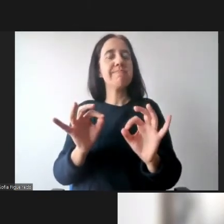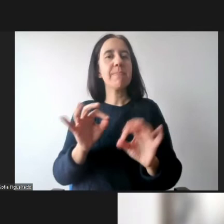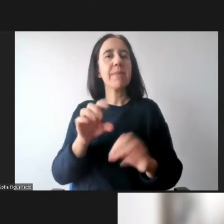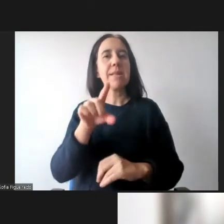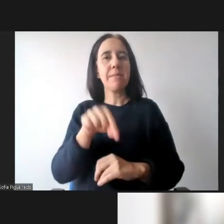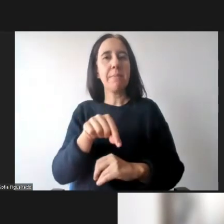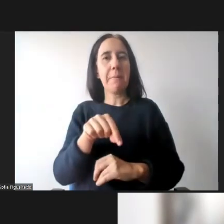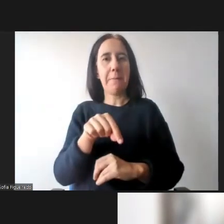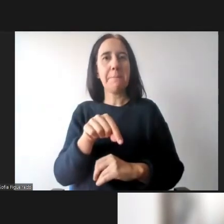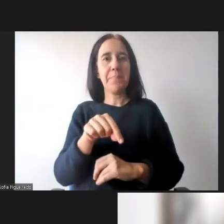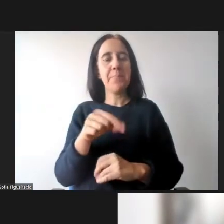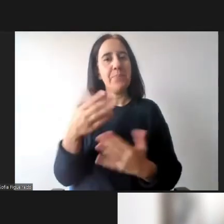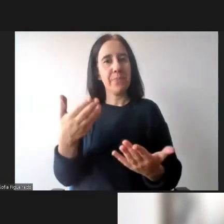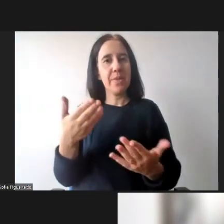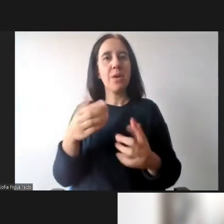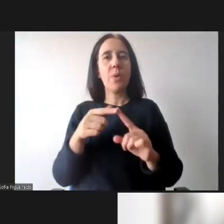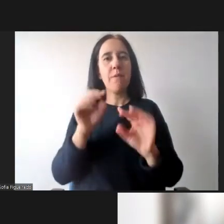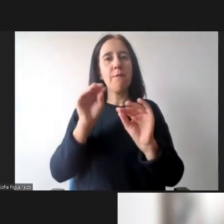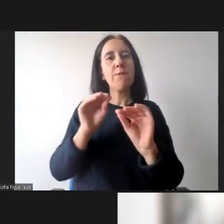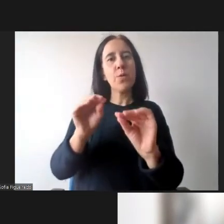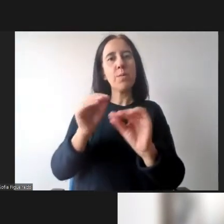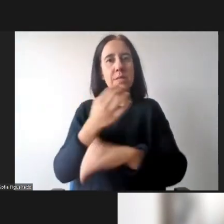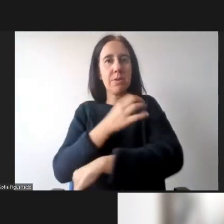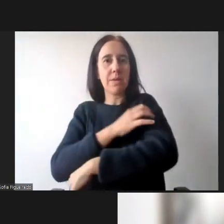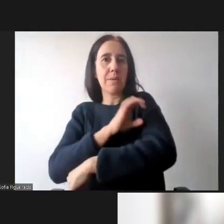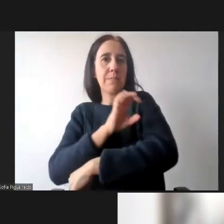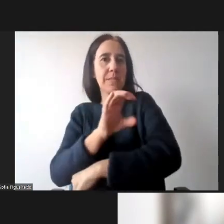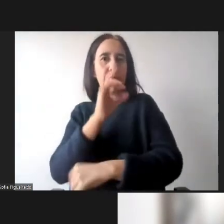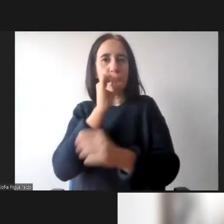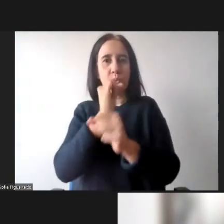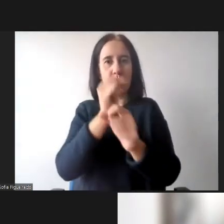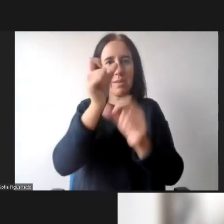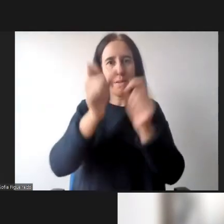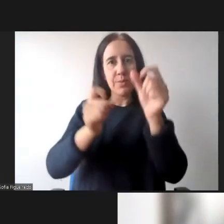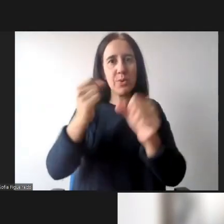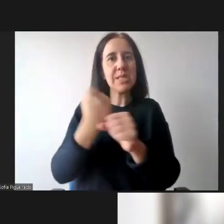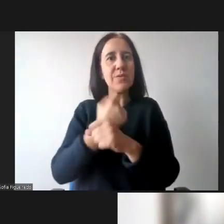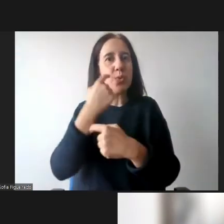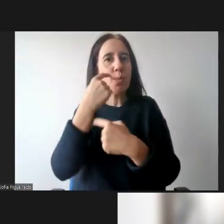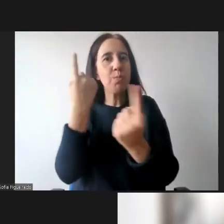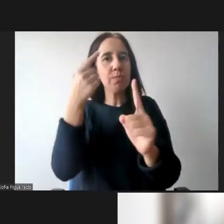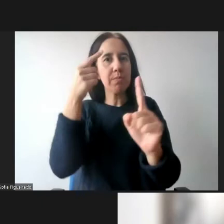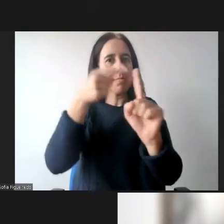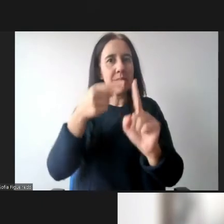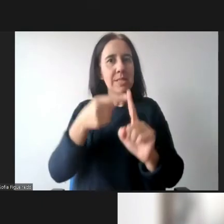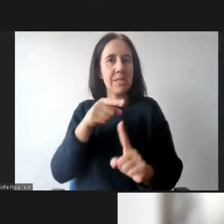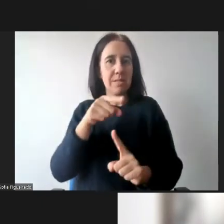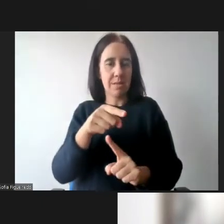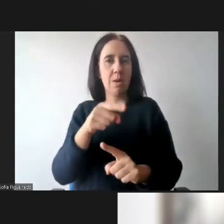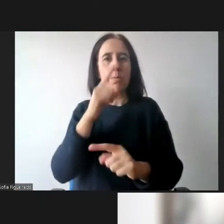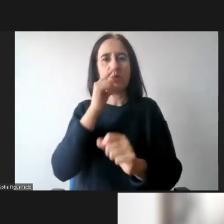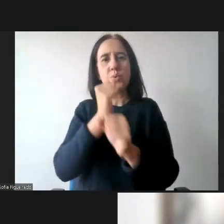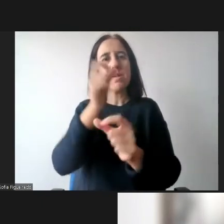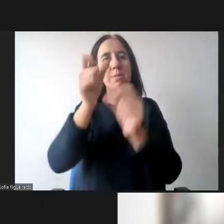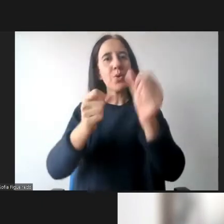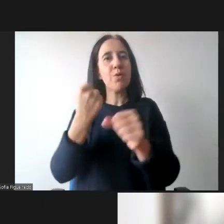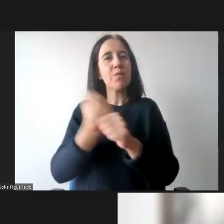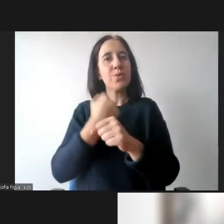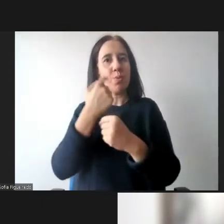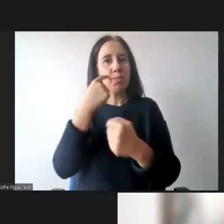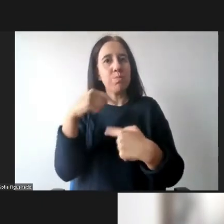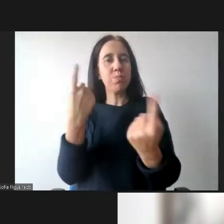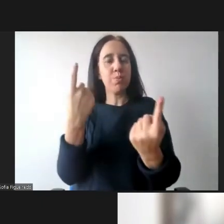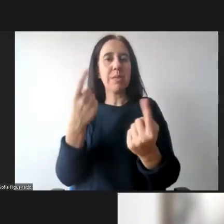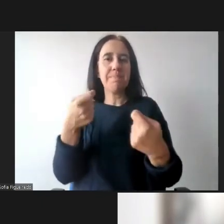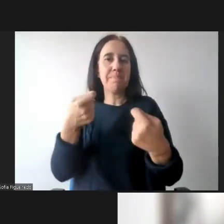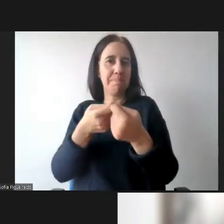também a missão de formação e de capacitação dos trabalhadores em serviço público, os trabalhadores em funções públicas, tem que ser